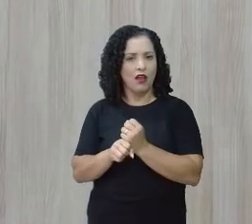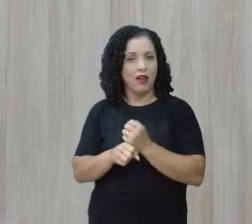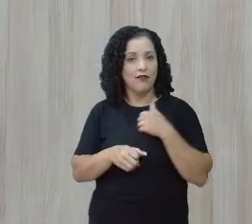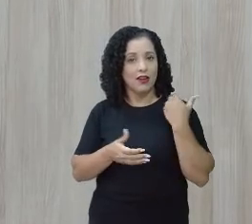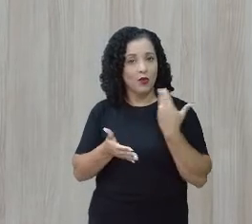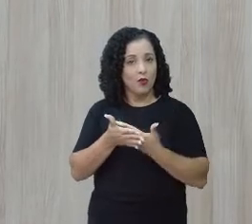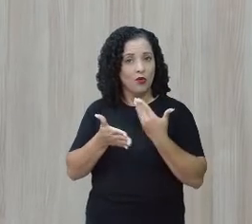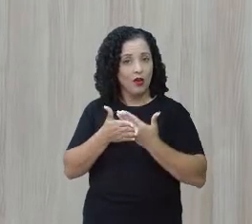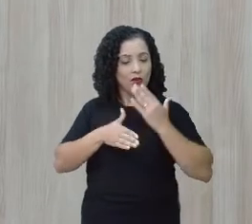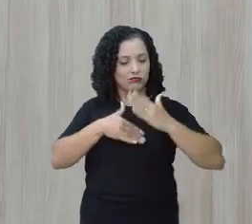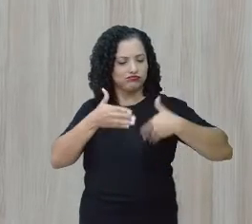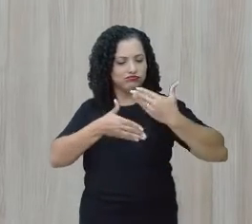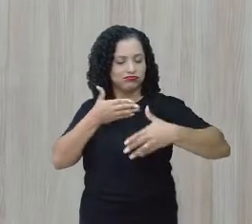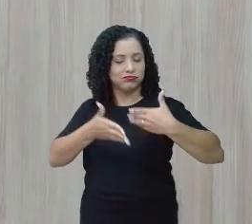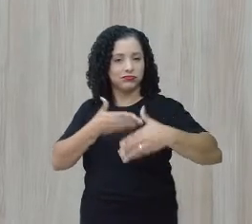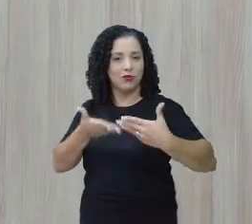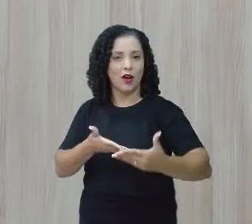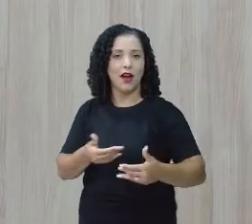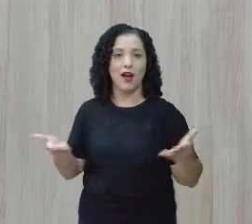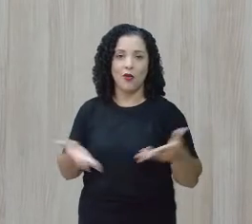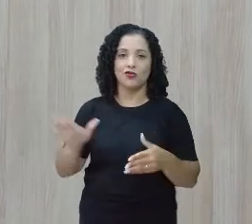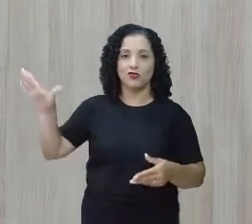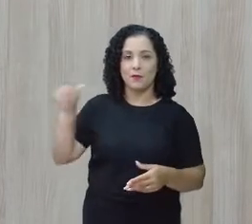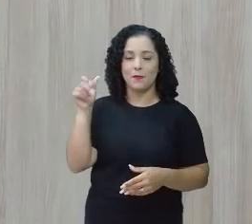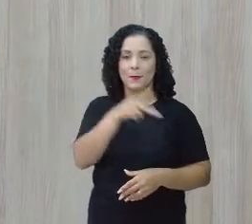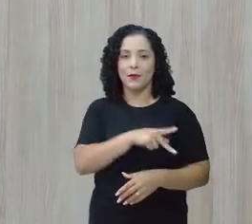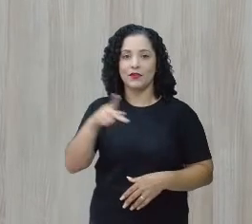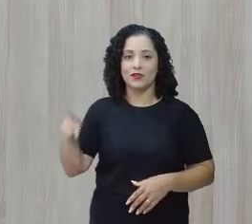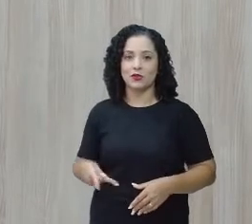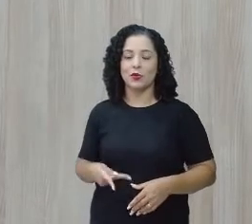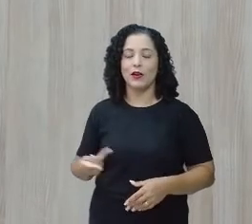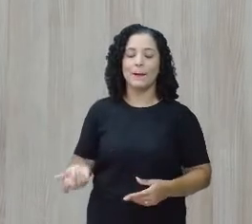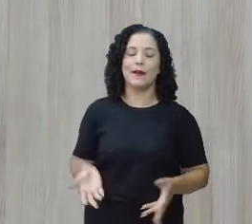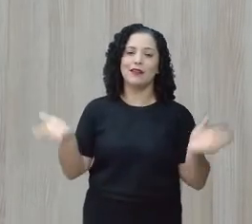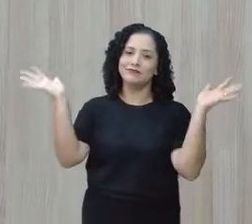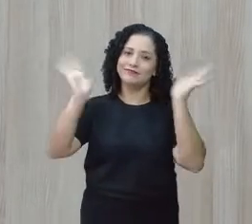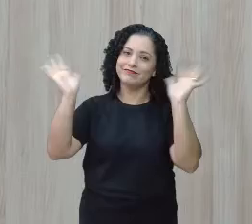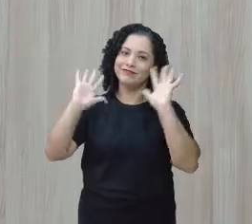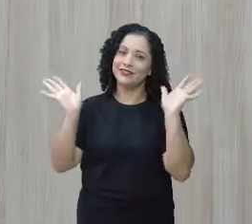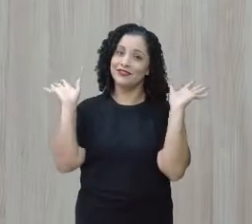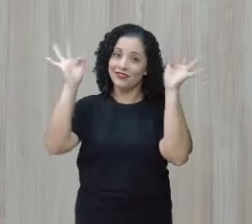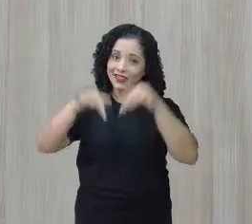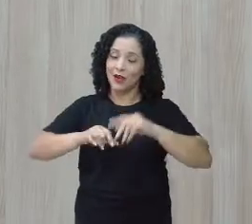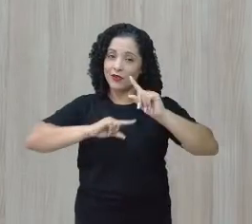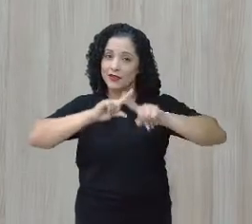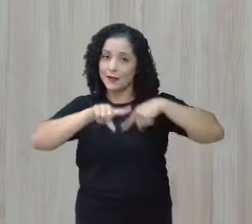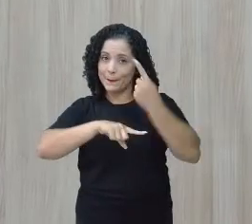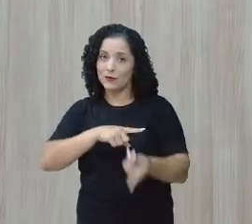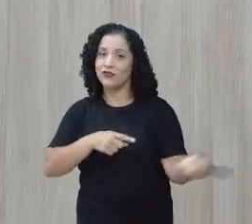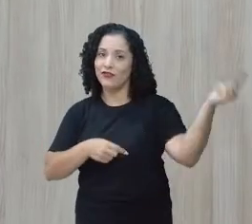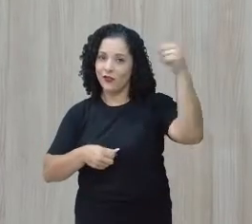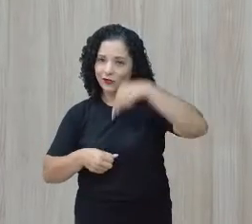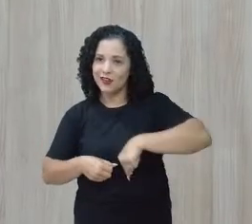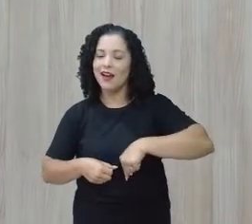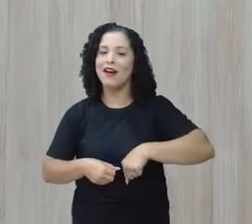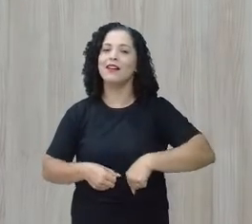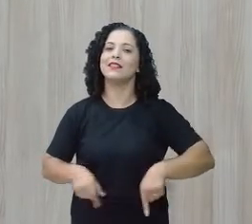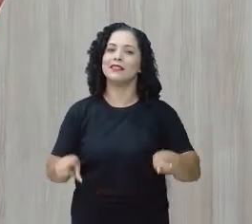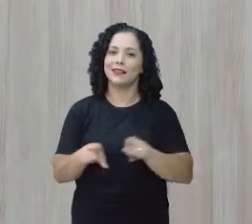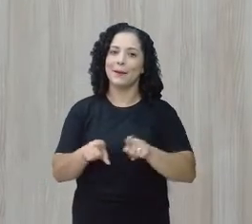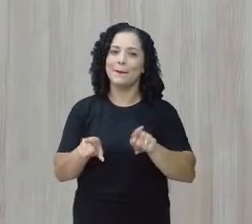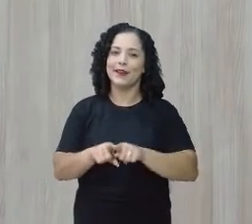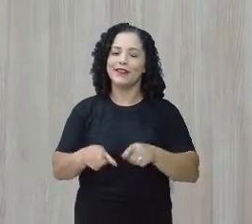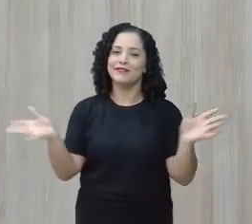continuar isso numa próxima aula. Eu vou chamar a professora Cláudia para ela se despedir e depois a gente volta para também que ocorra aqui